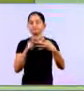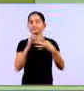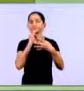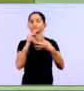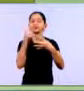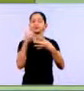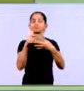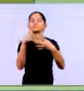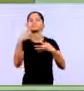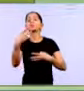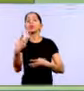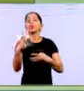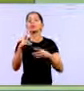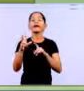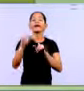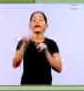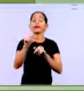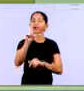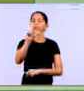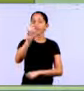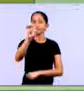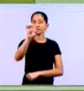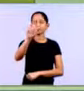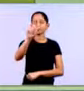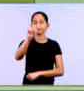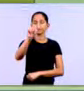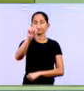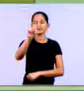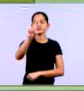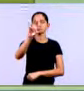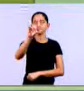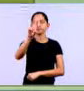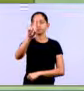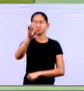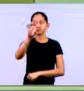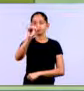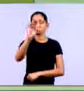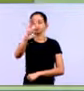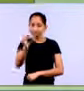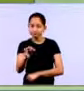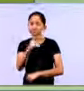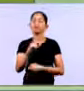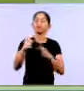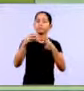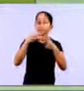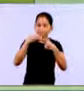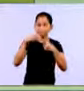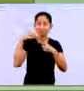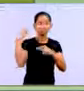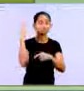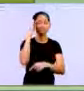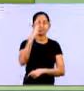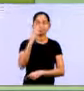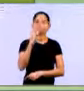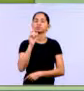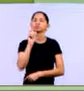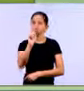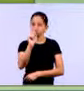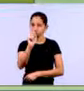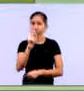o princípio da legalidade. O princípio da legalidade versa principalmente a respeito do fato de que